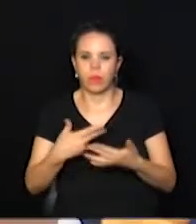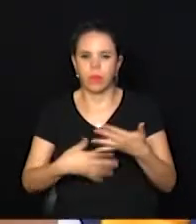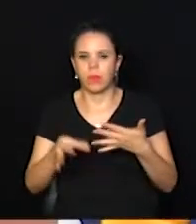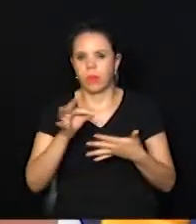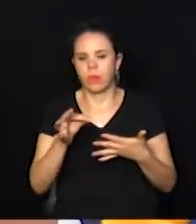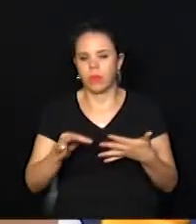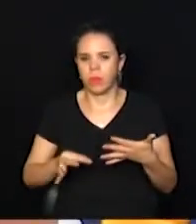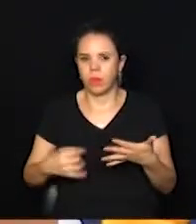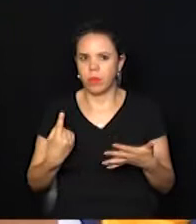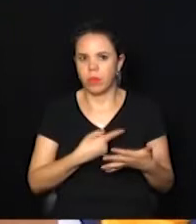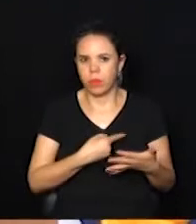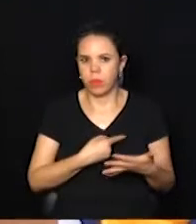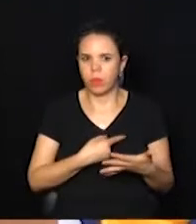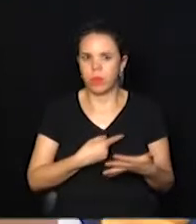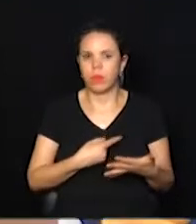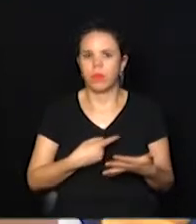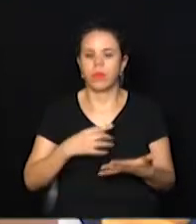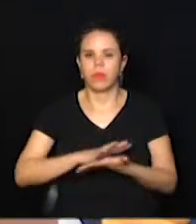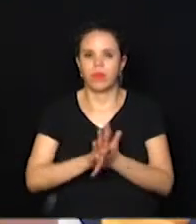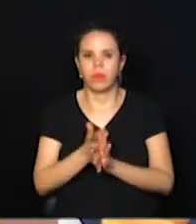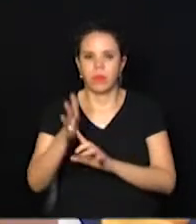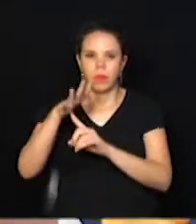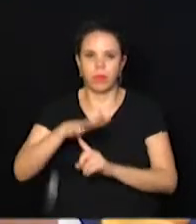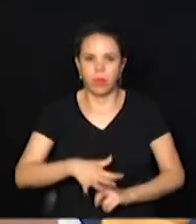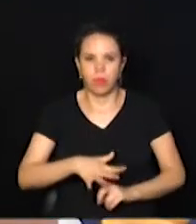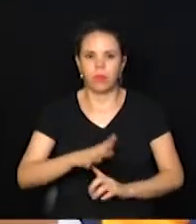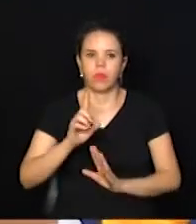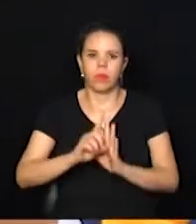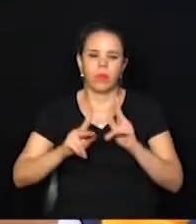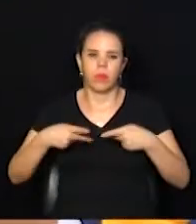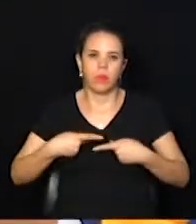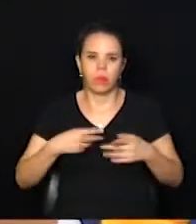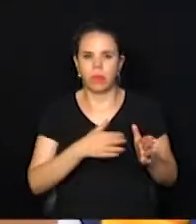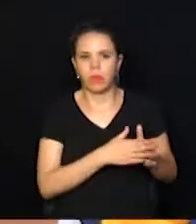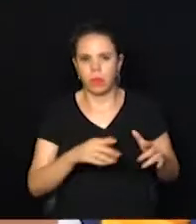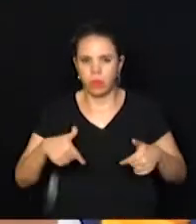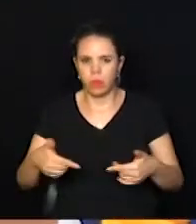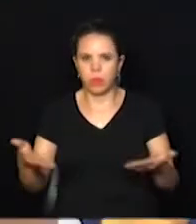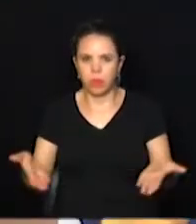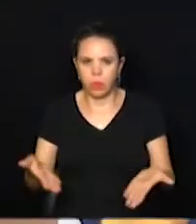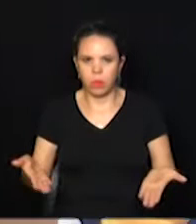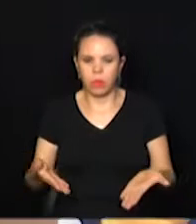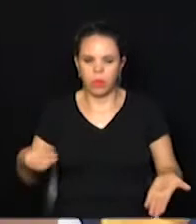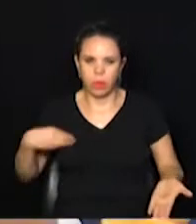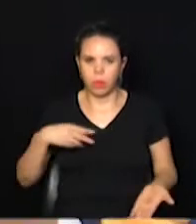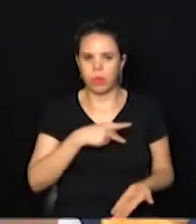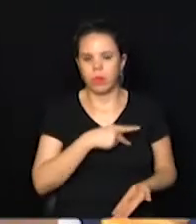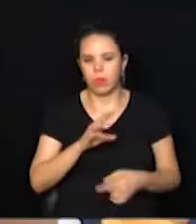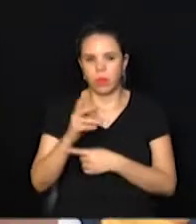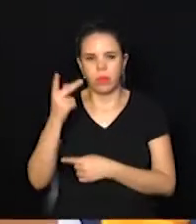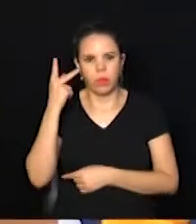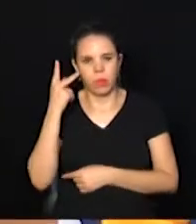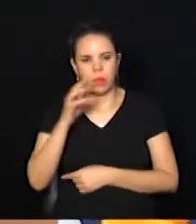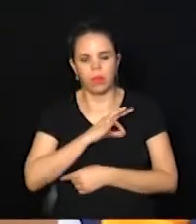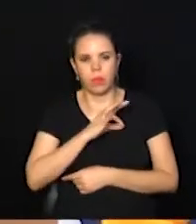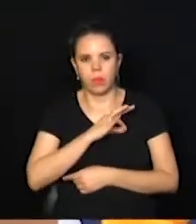que nos ofendem como militantes de direitos humanos. Desde essa atitude aqui do Ministério Público do Estado de São Paulo, da Polícia